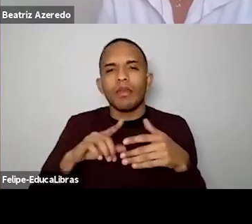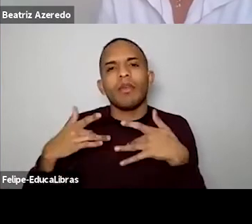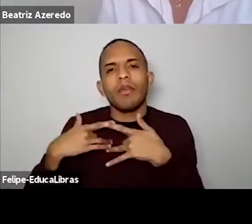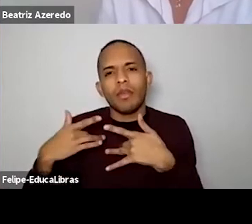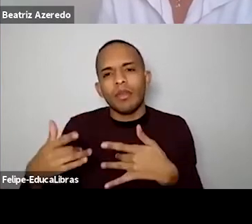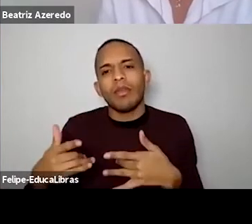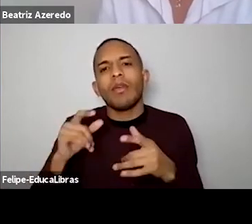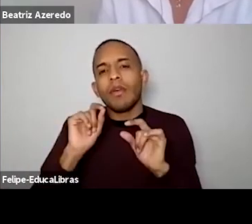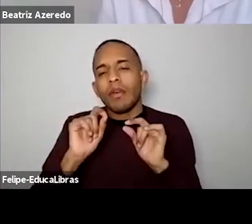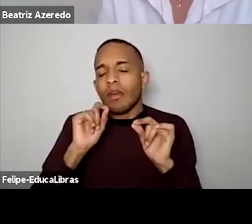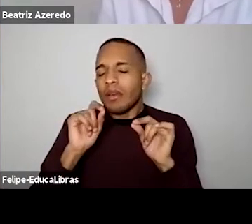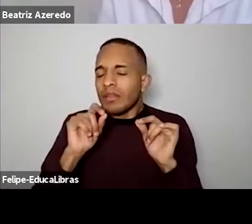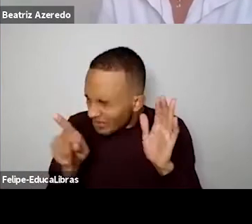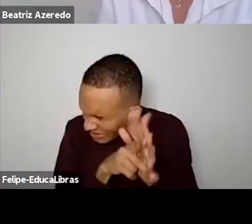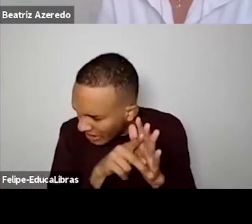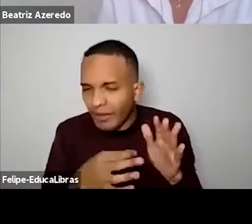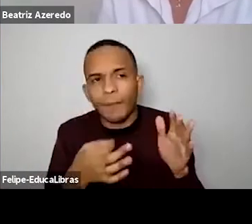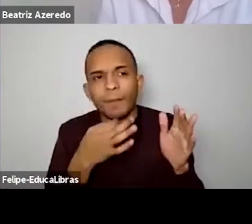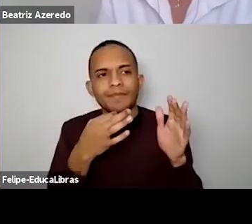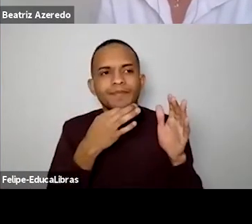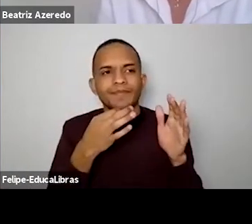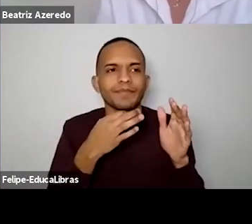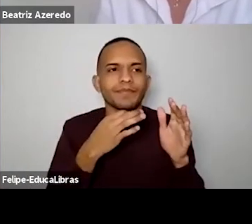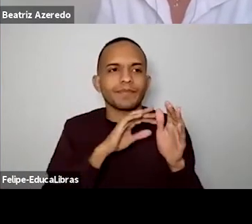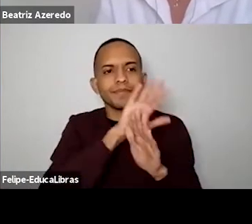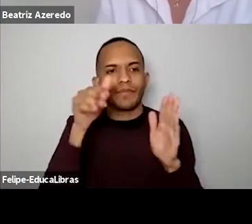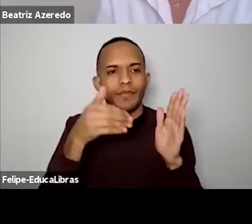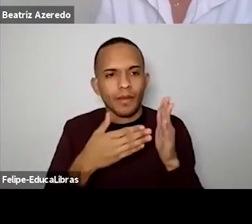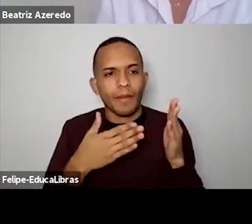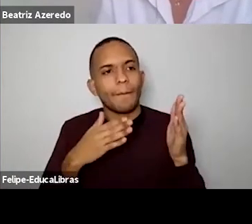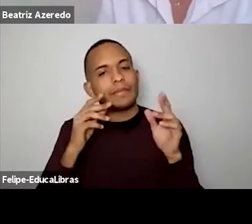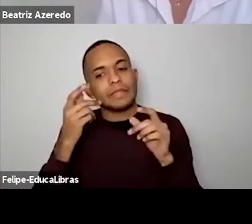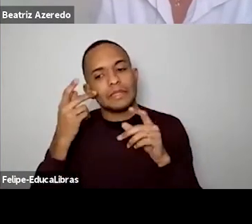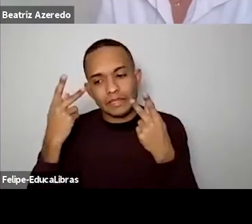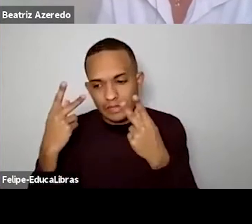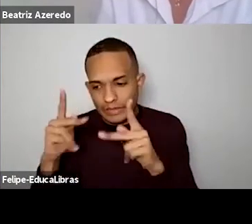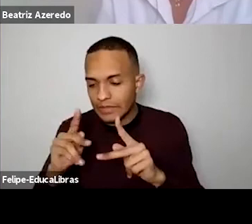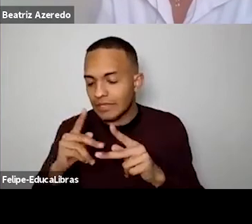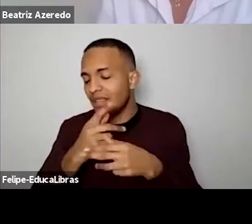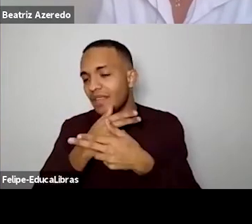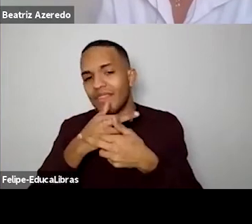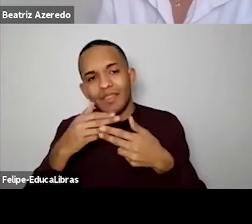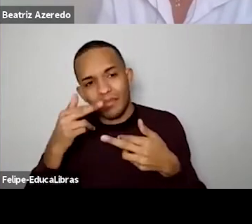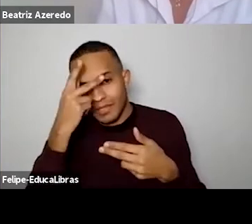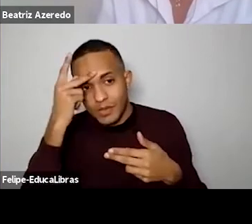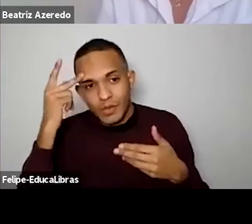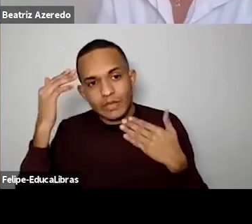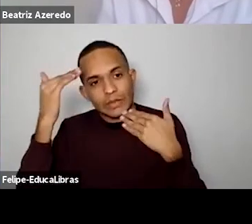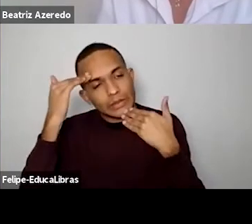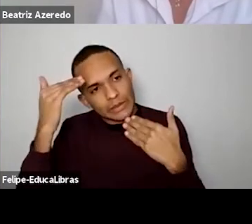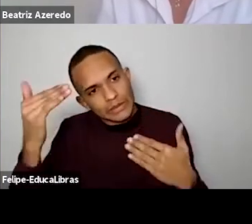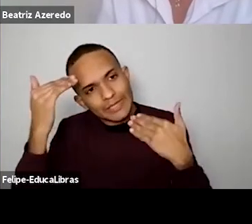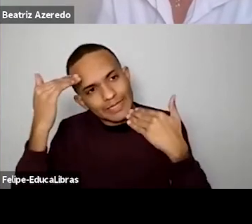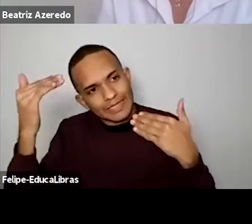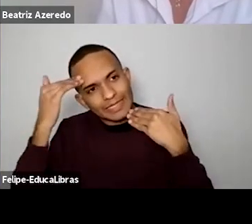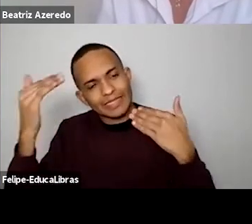é bem o meu caso, é totalmente esse, acho que de muitas pessoas, né? A gratidão à vida, a gratidão